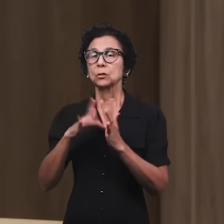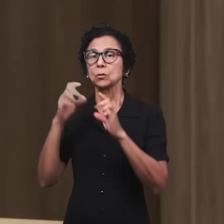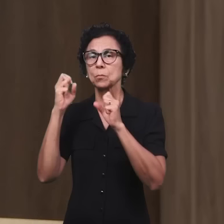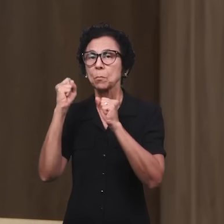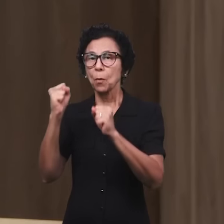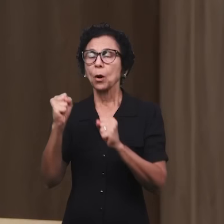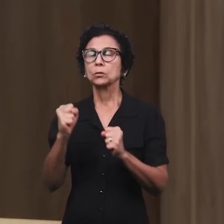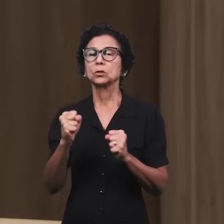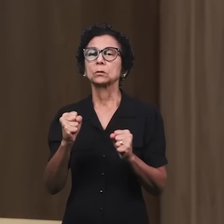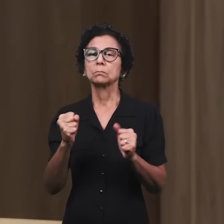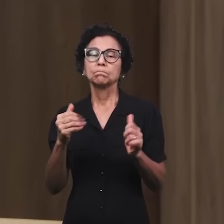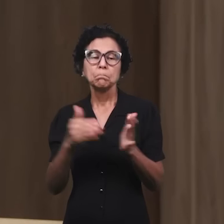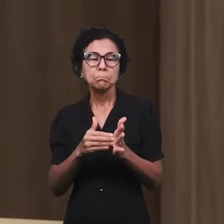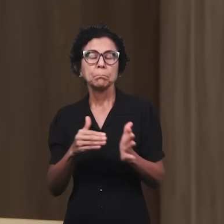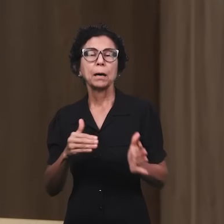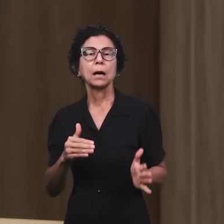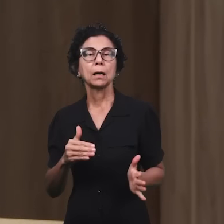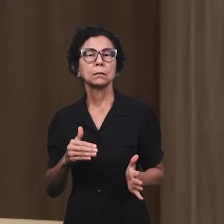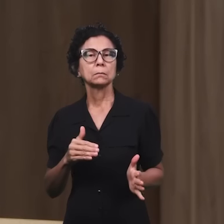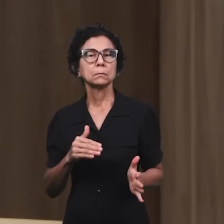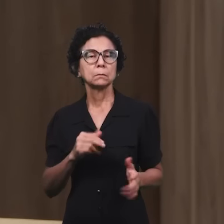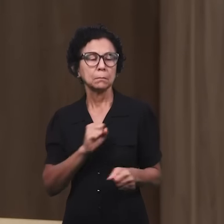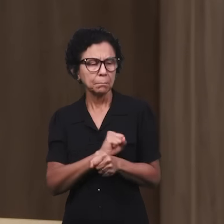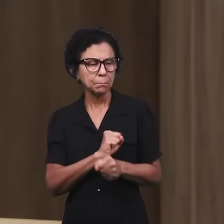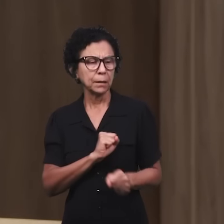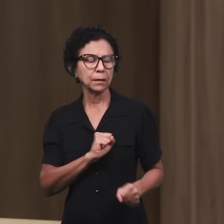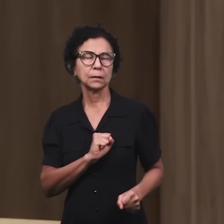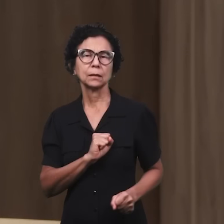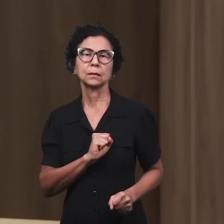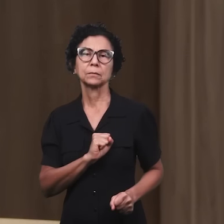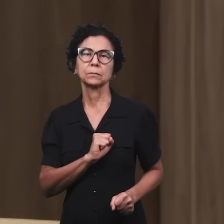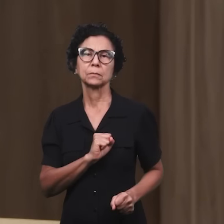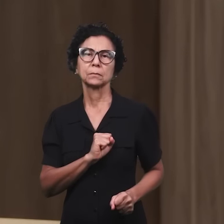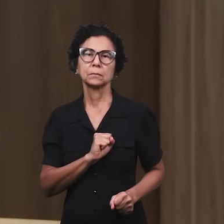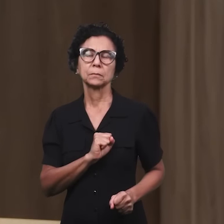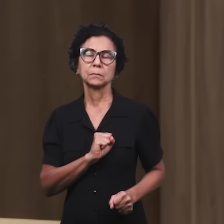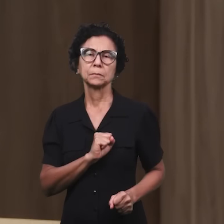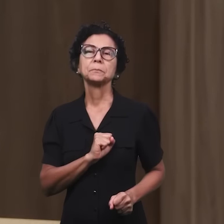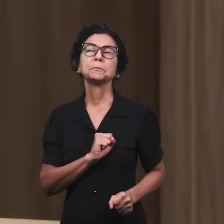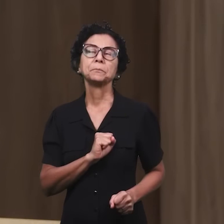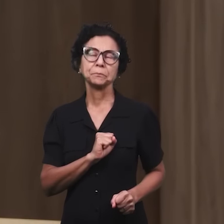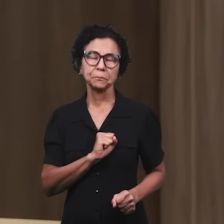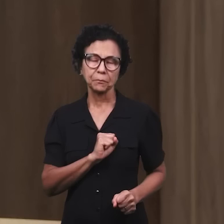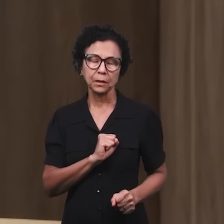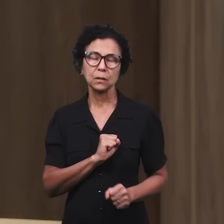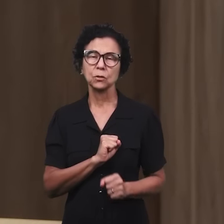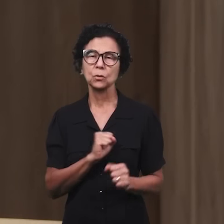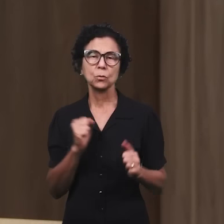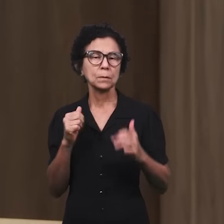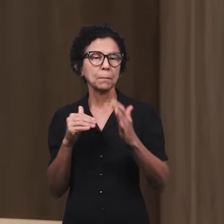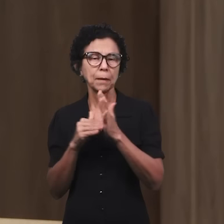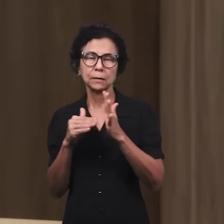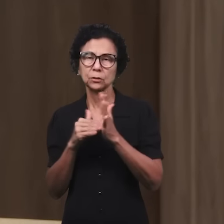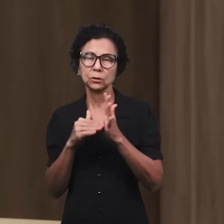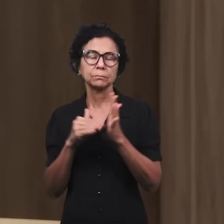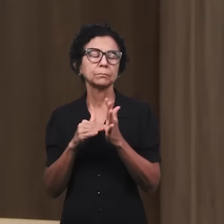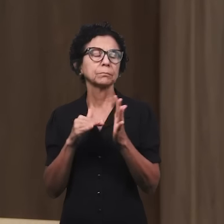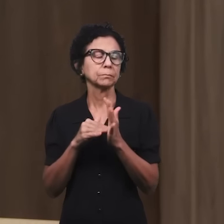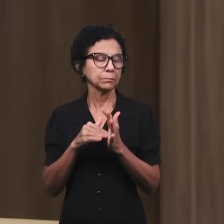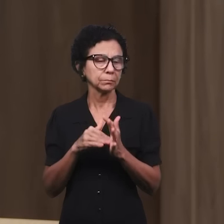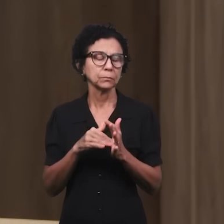a caminho, está sendo encarregado. Mas quando Jesus tocar, ele interrompe esse processo. Amém. Porque ele é